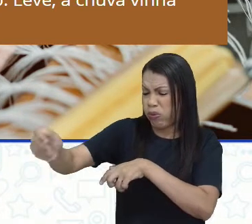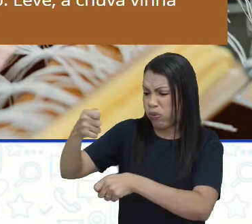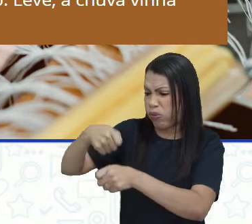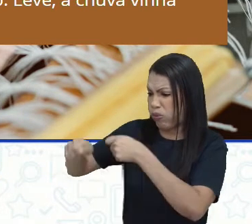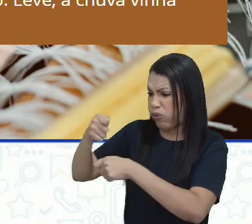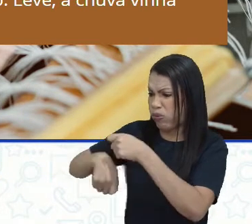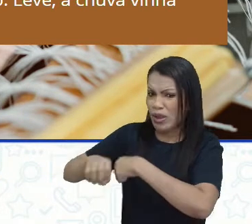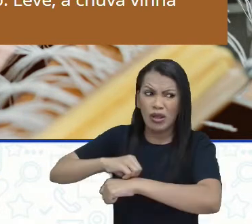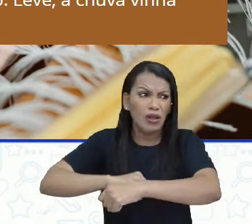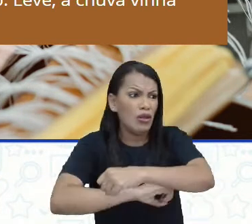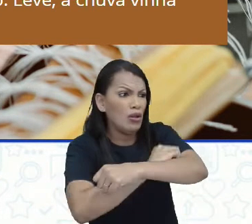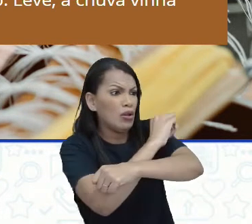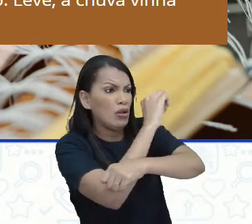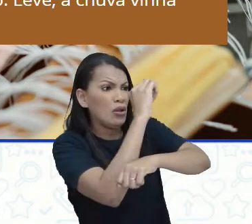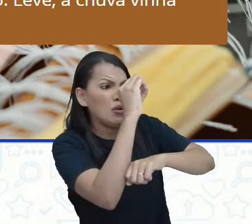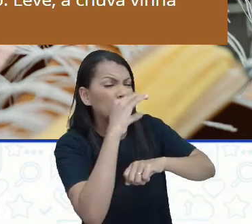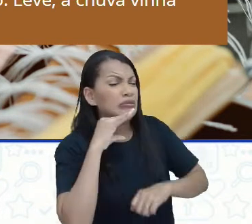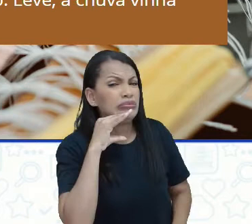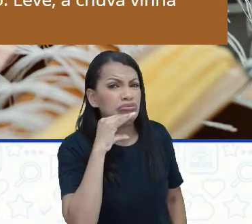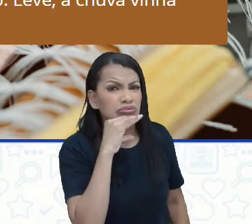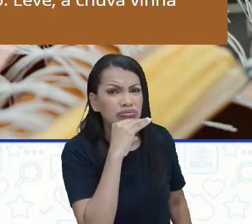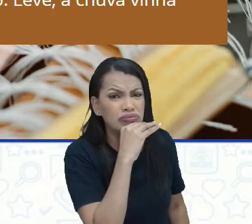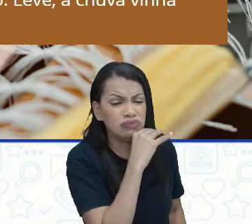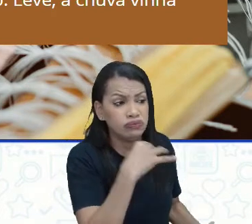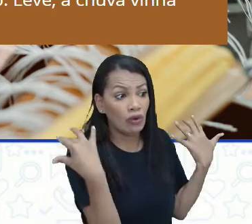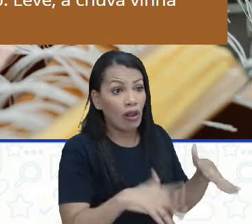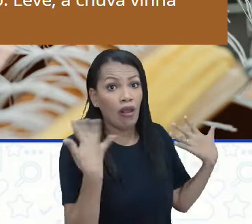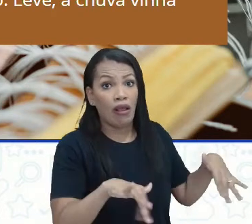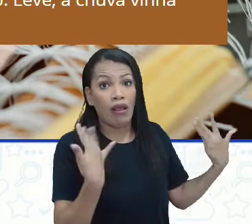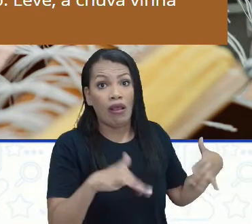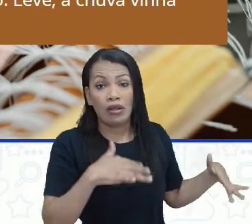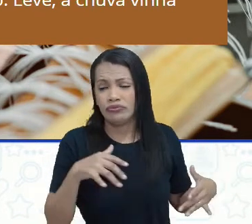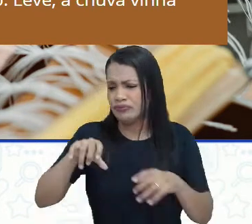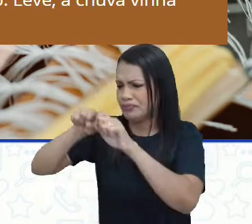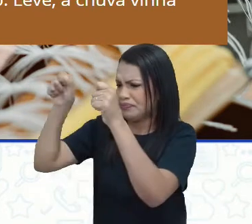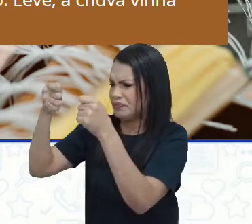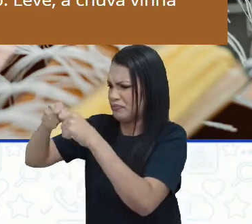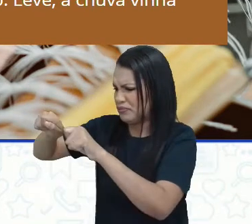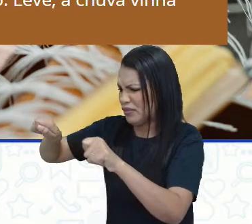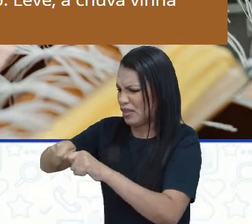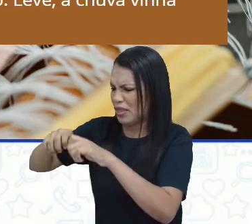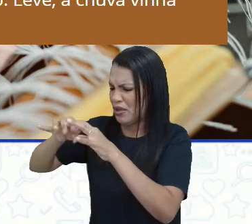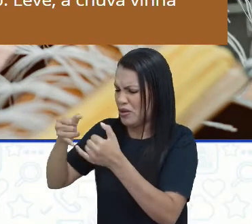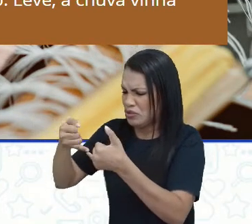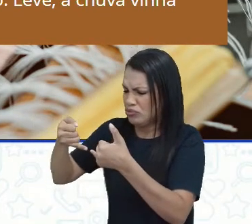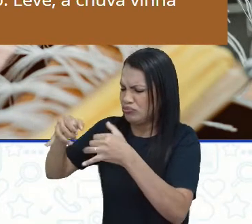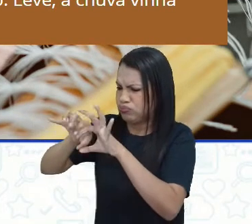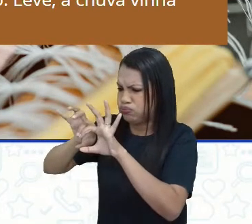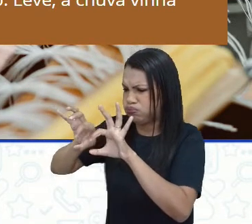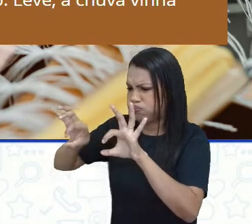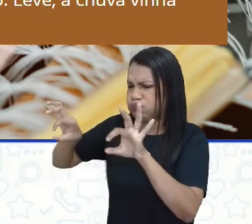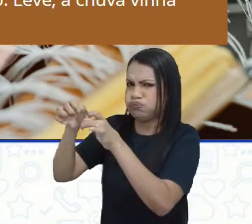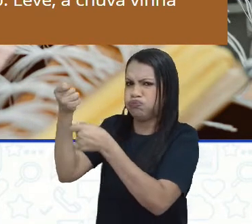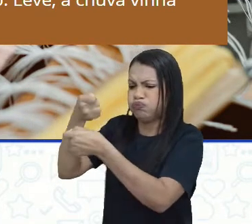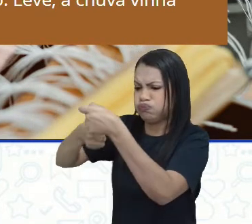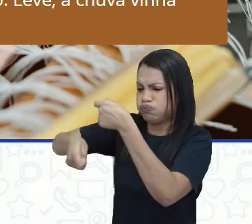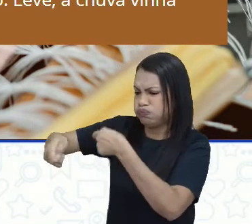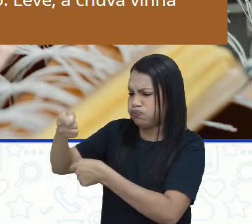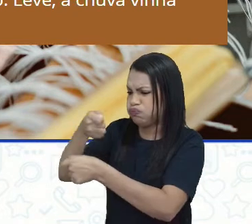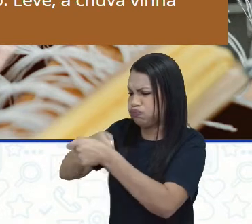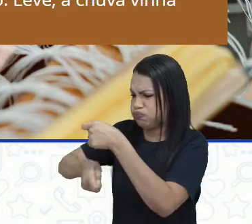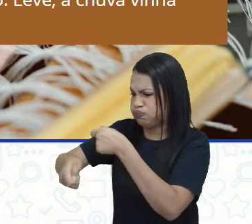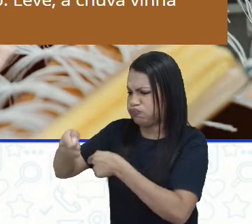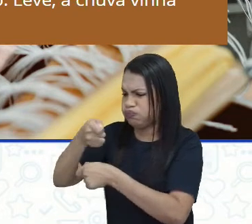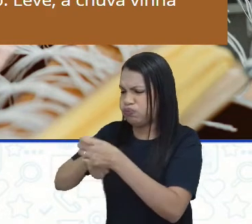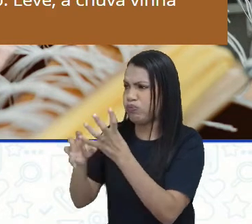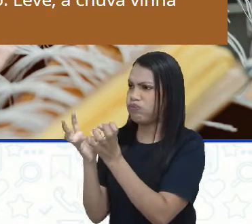no jardim pendiam as pétalas, a moça colocava uma lançadeira, grossos fios cinzentos do algodão mais felpudo.